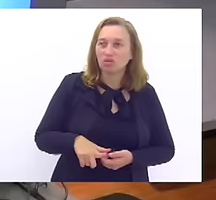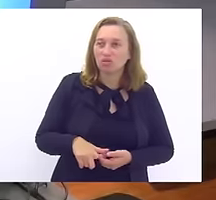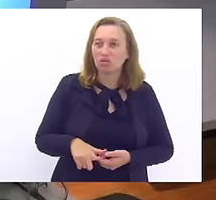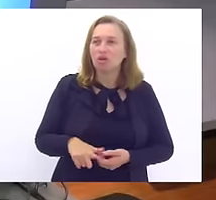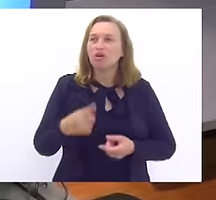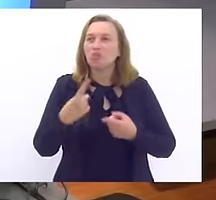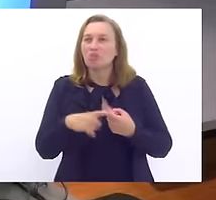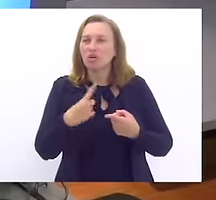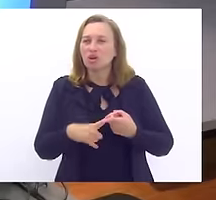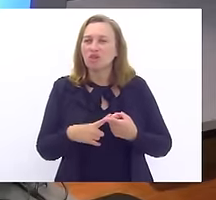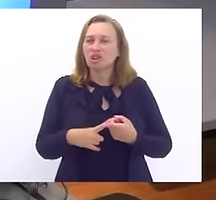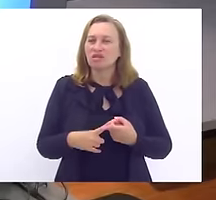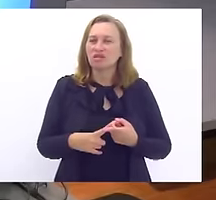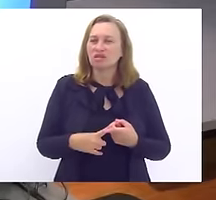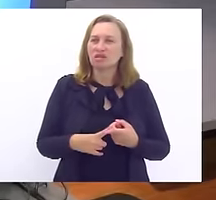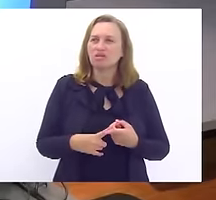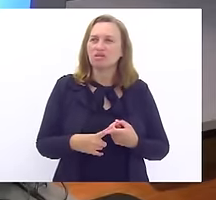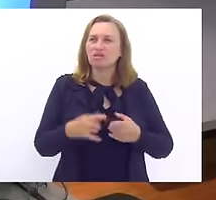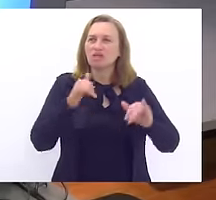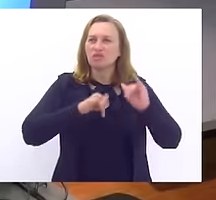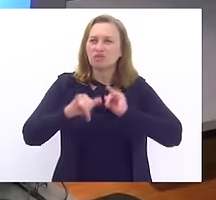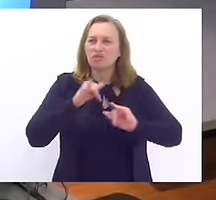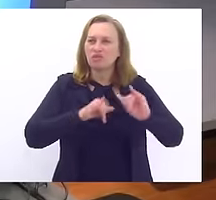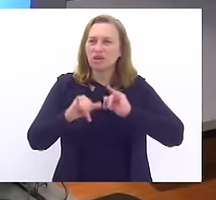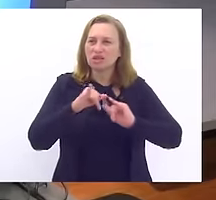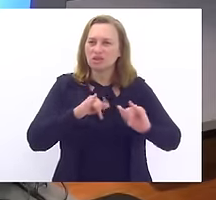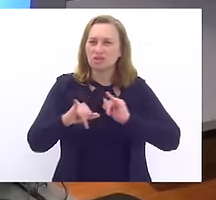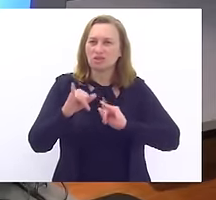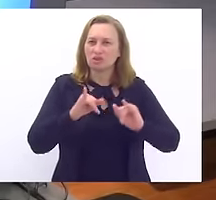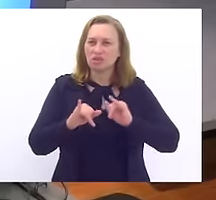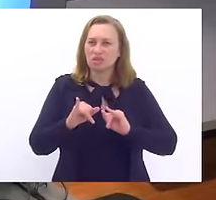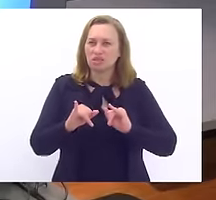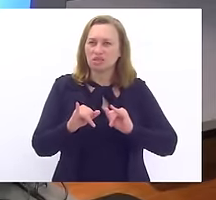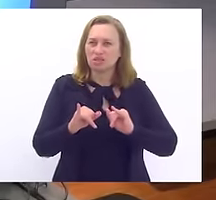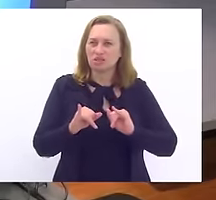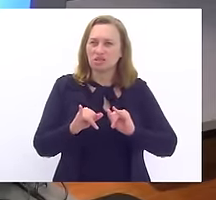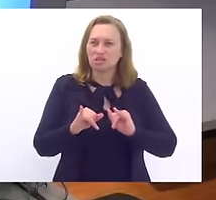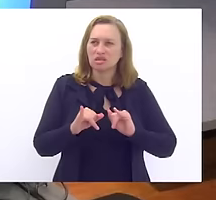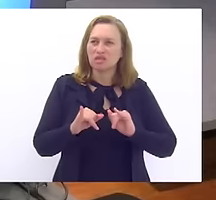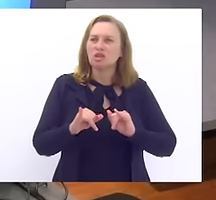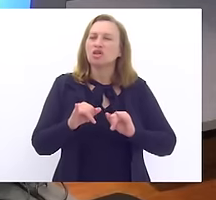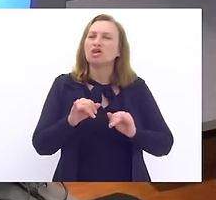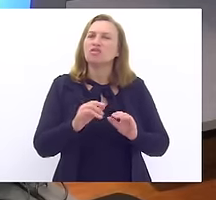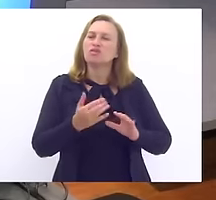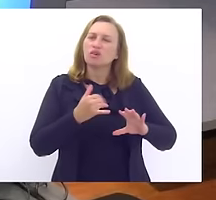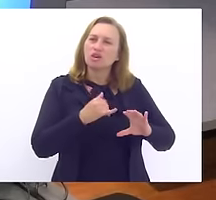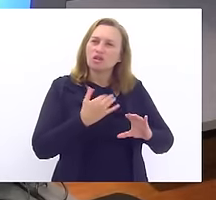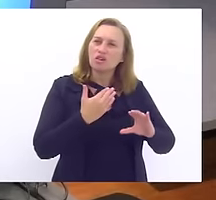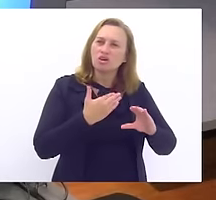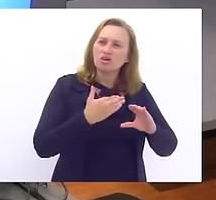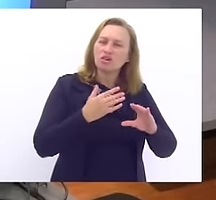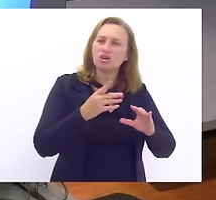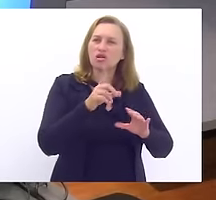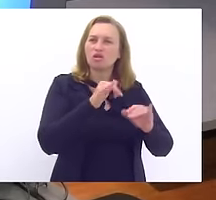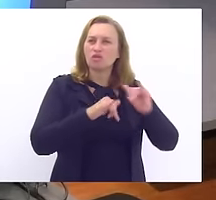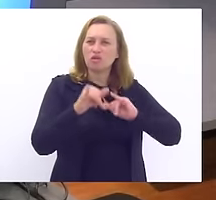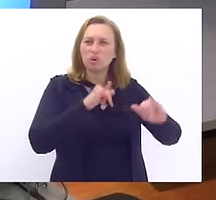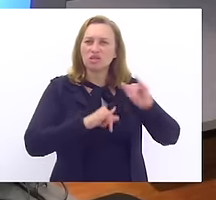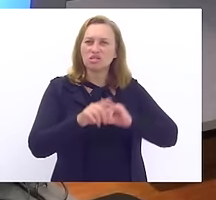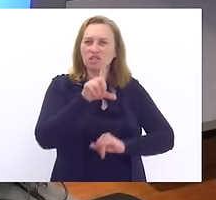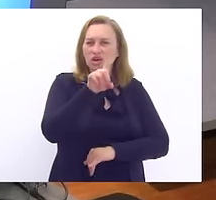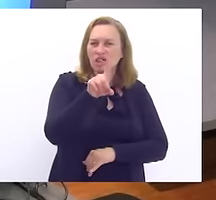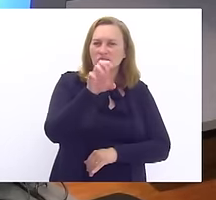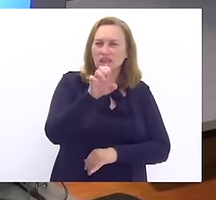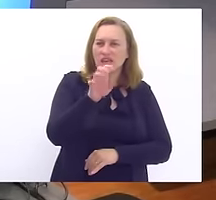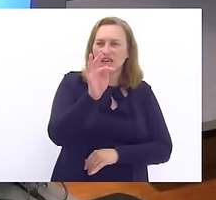veio muito genérico no Ofício informação O que O que foi passado do teto do Detran no no ano de 2022